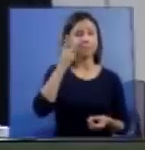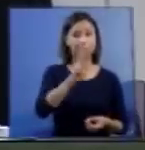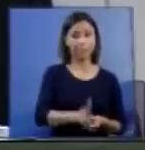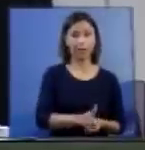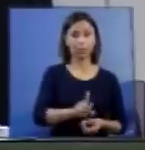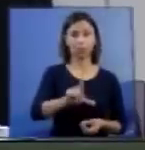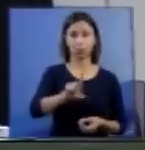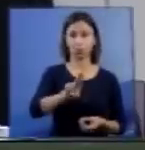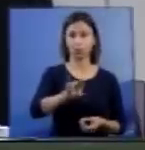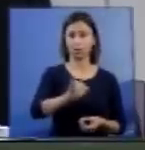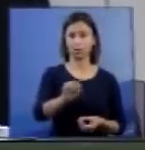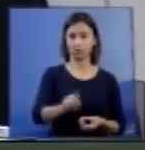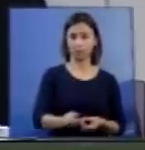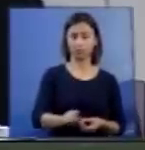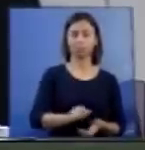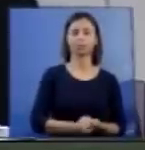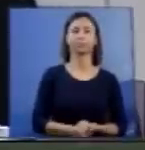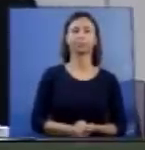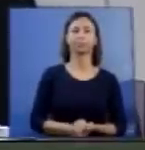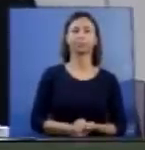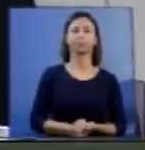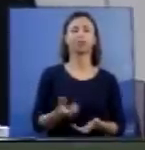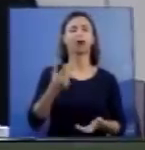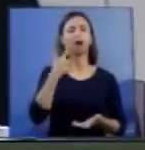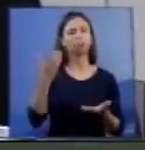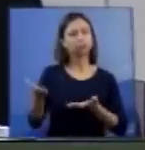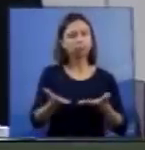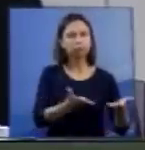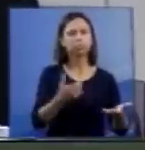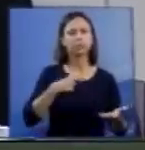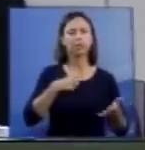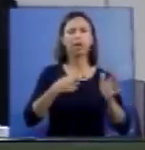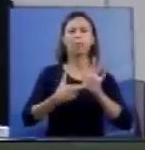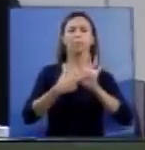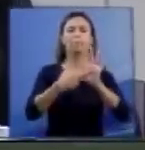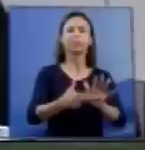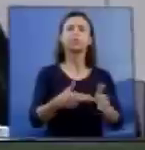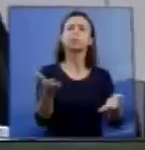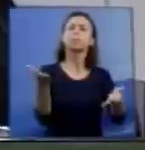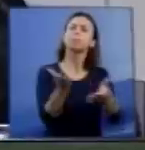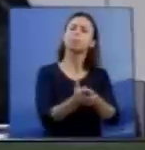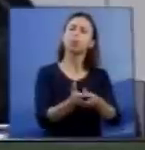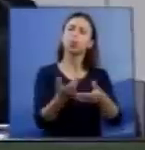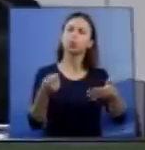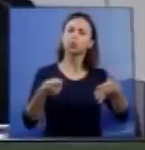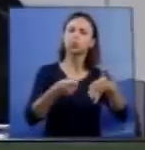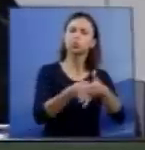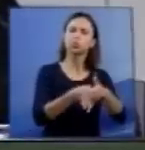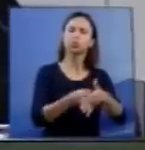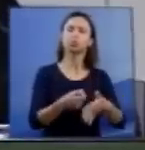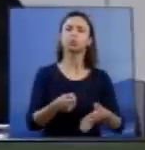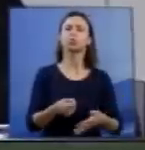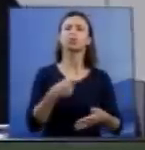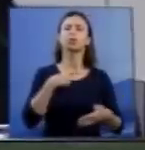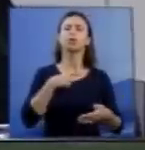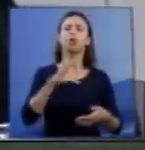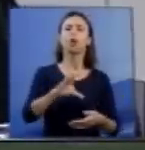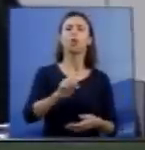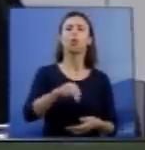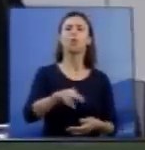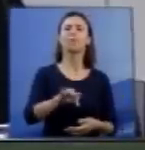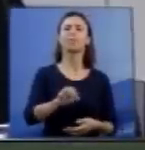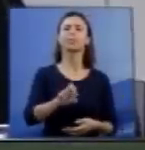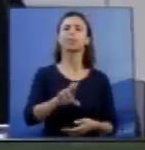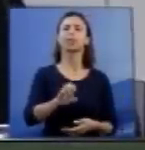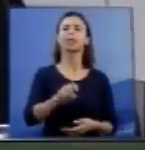ah indago ao representante processual da arguente Confederação Nacional dos